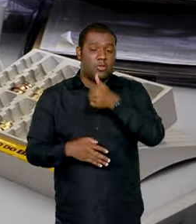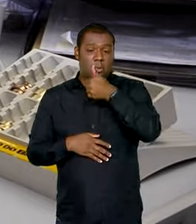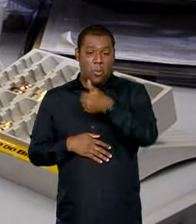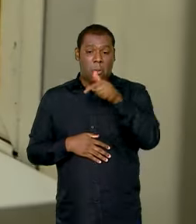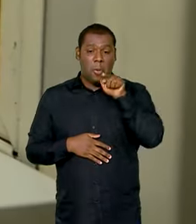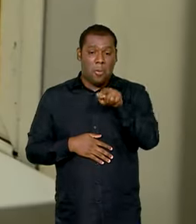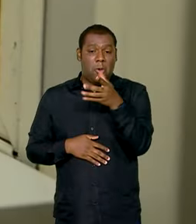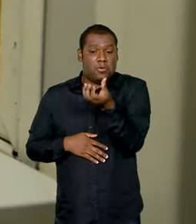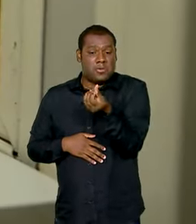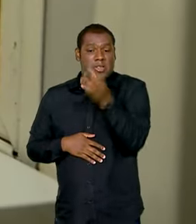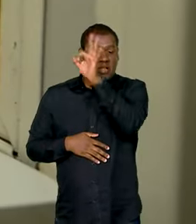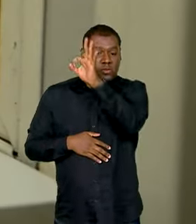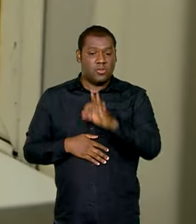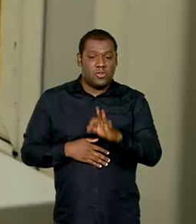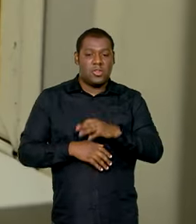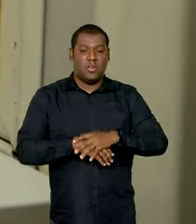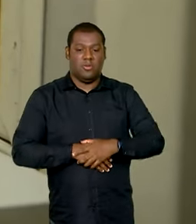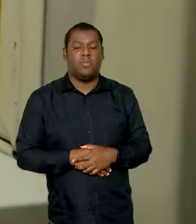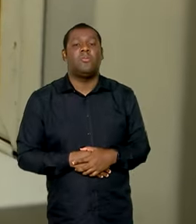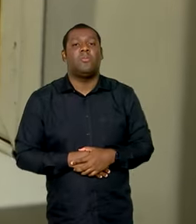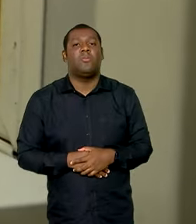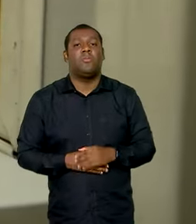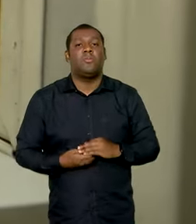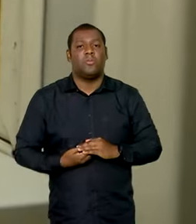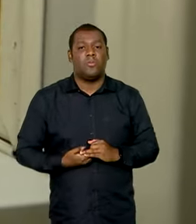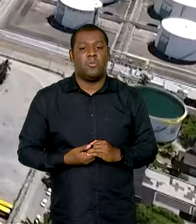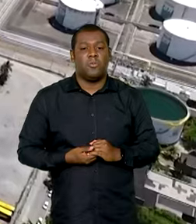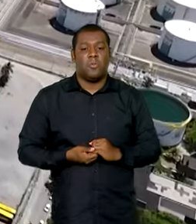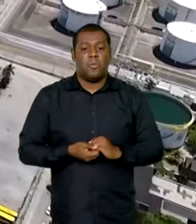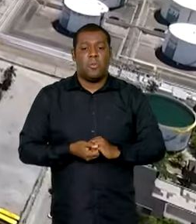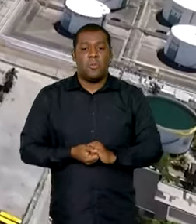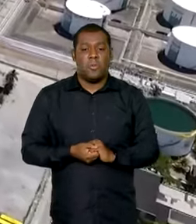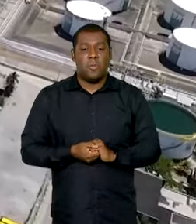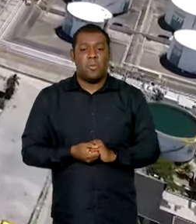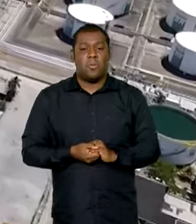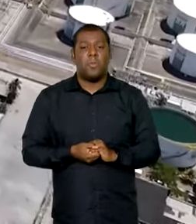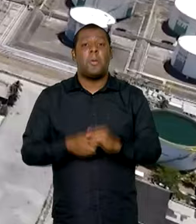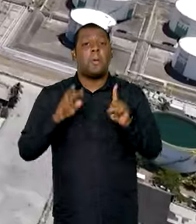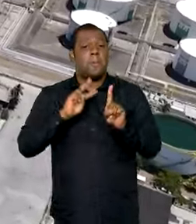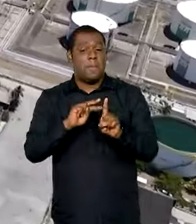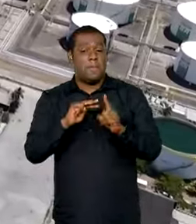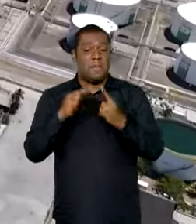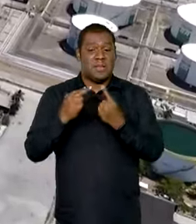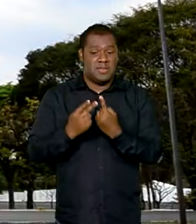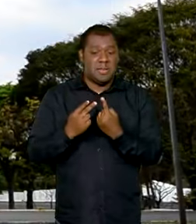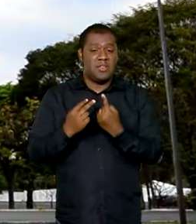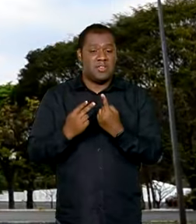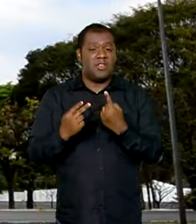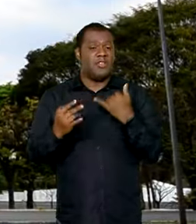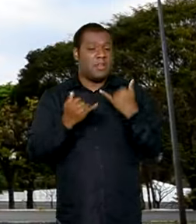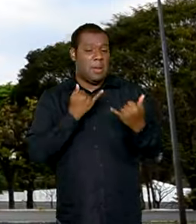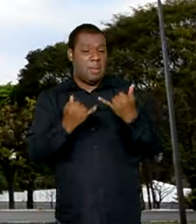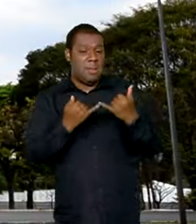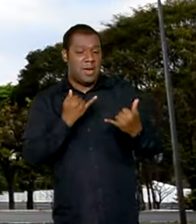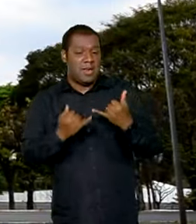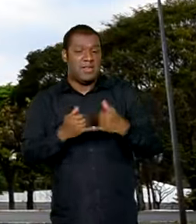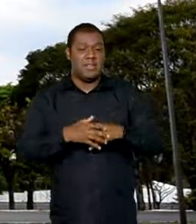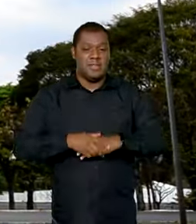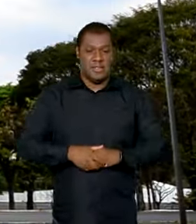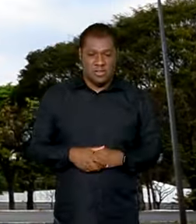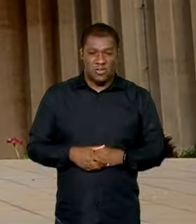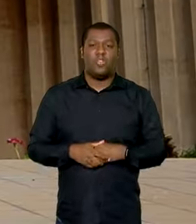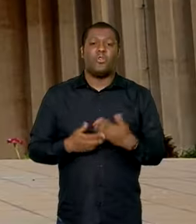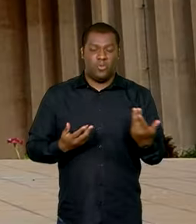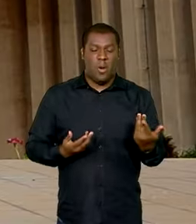1,6 segundo o boletim focos desta semana estimativa parecida com a do fundo monetário